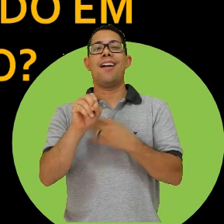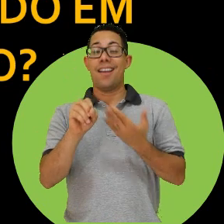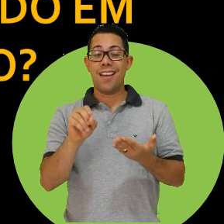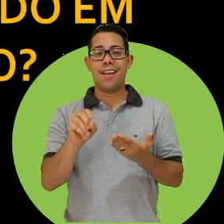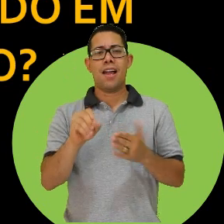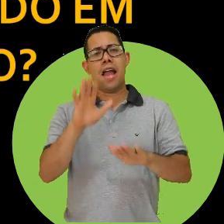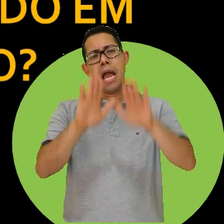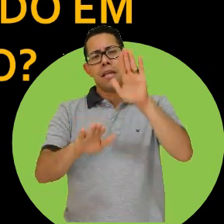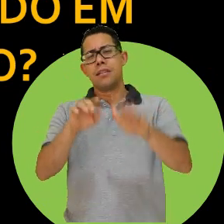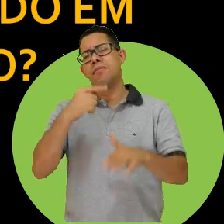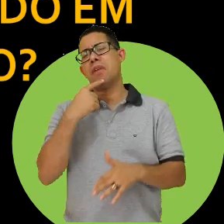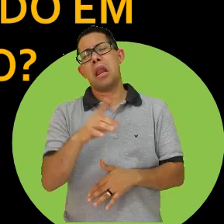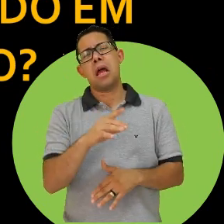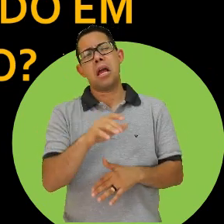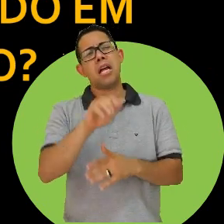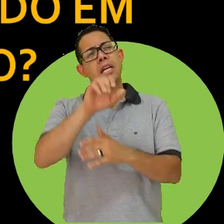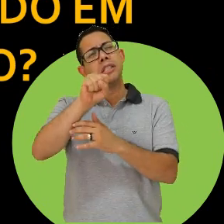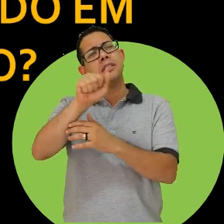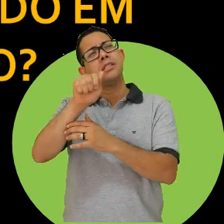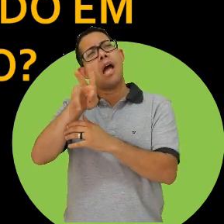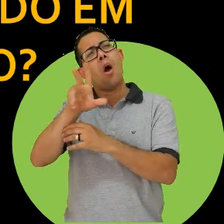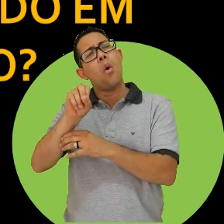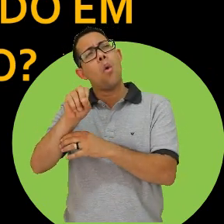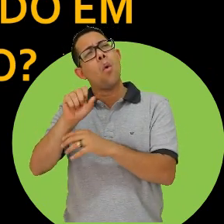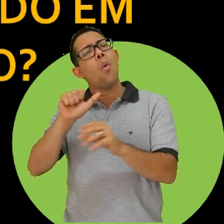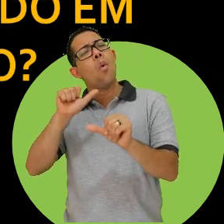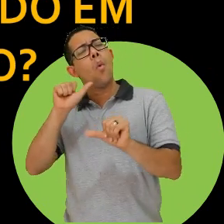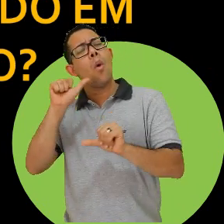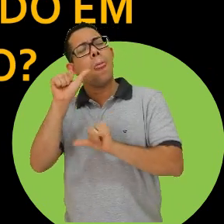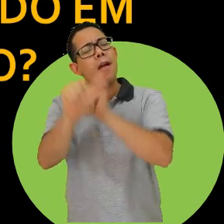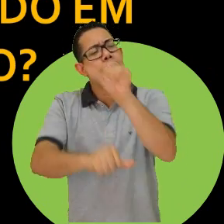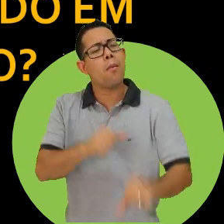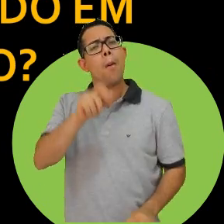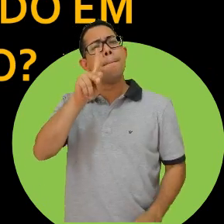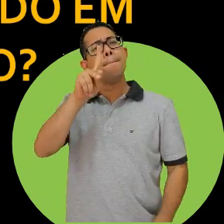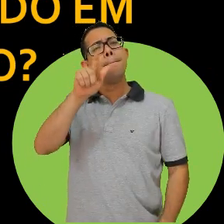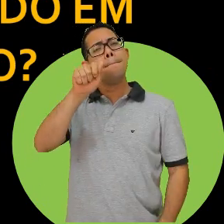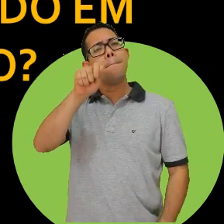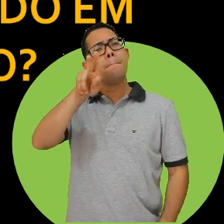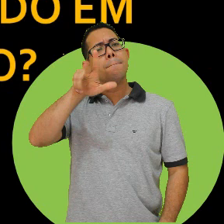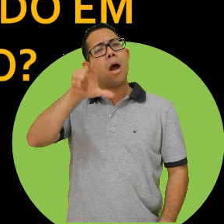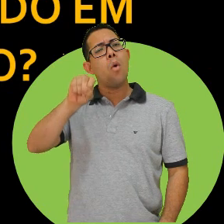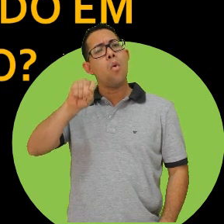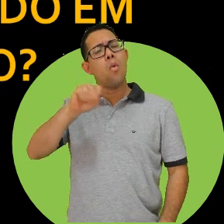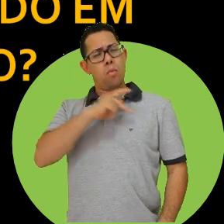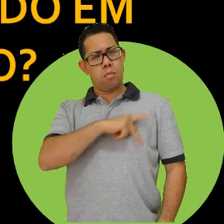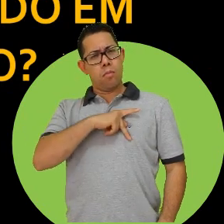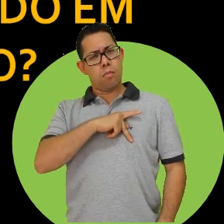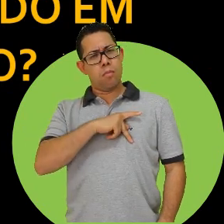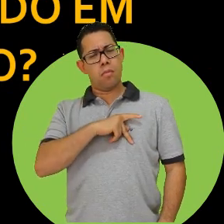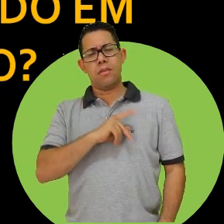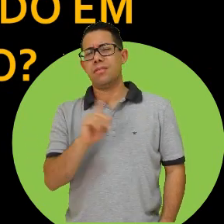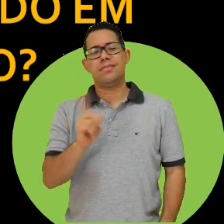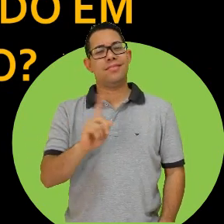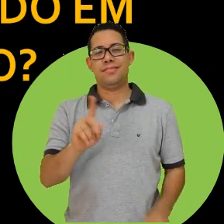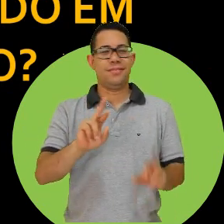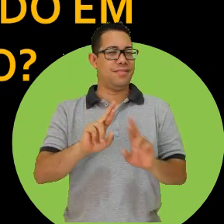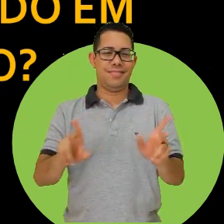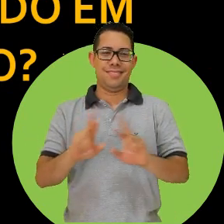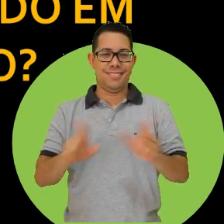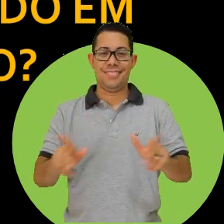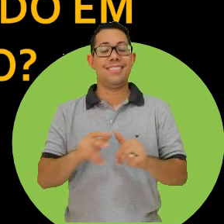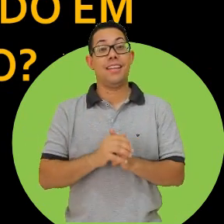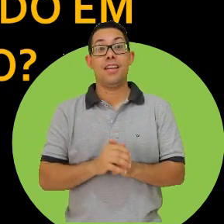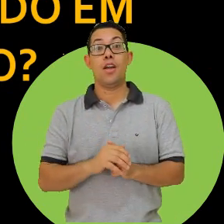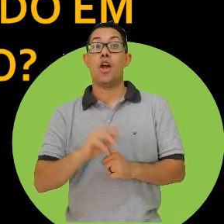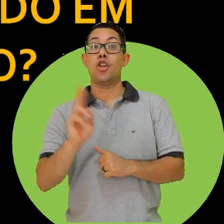Só que talvez você pergunte, mas ele não foi transformado em Paulo? Na verdade, não.